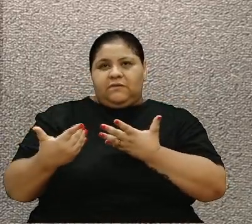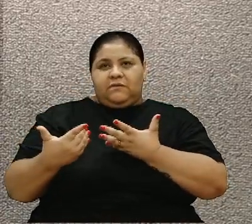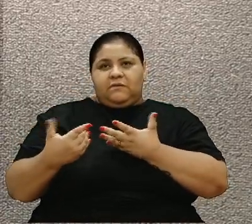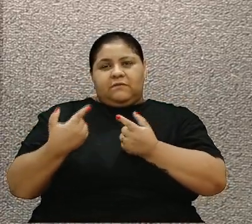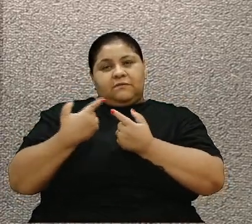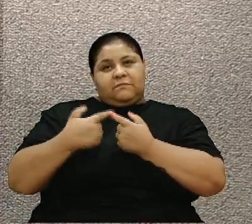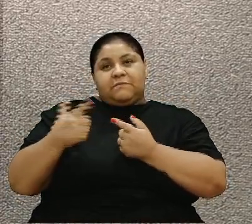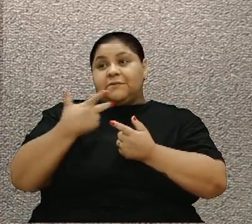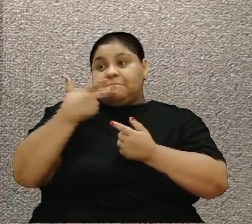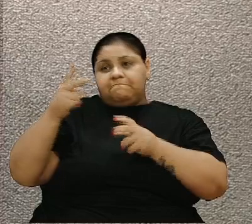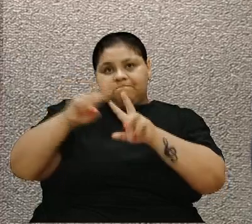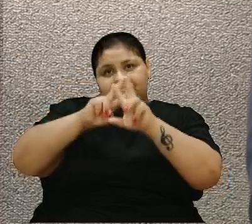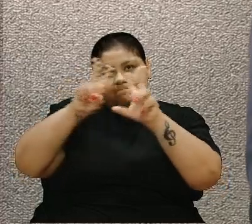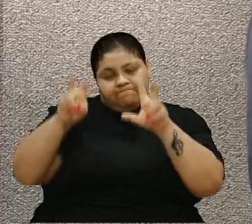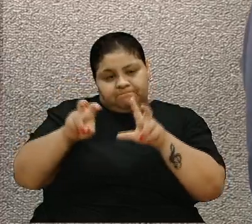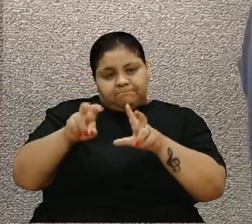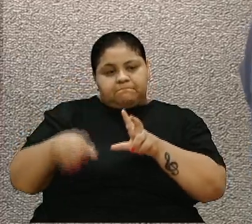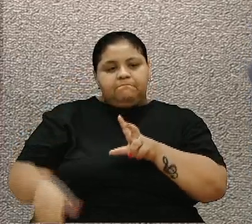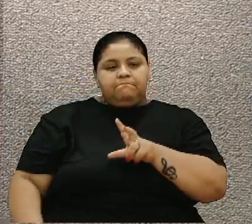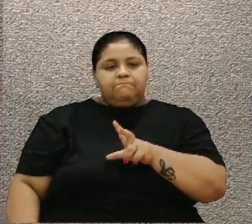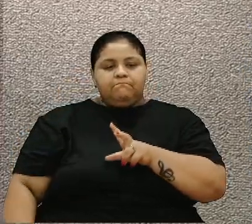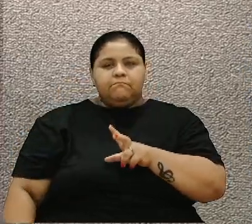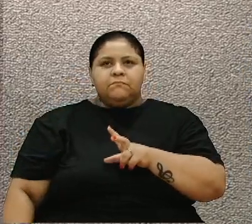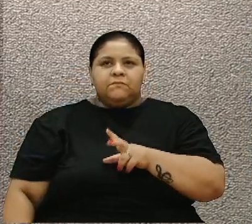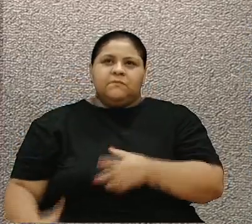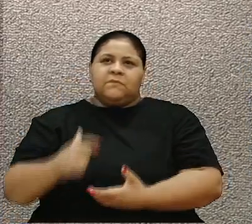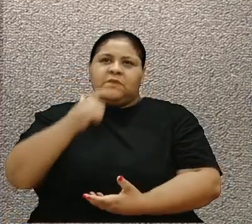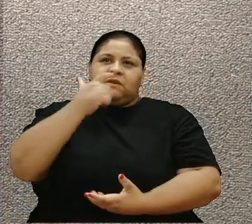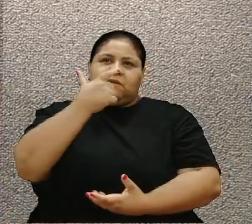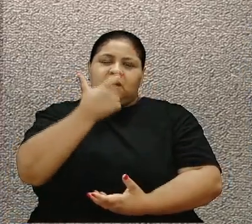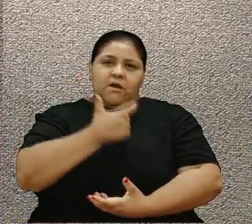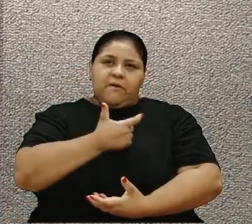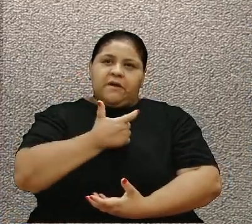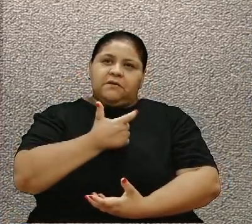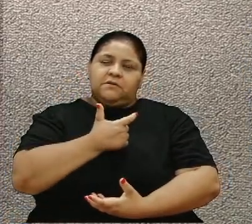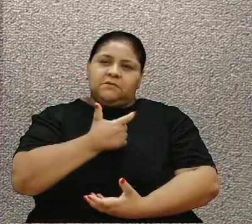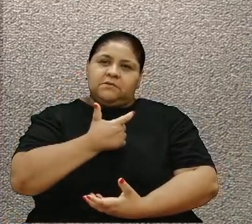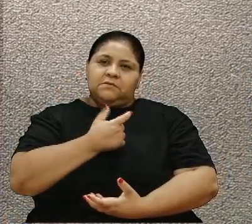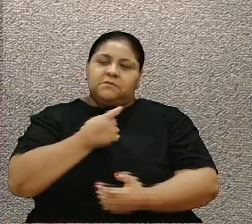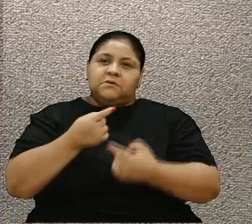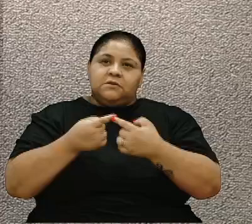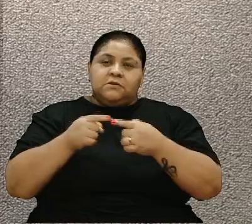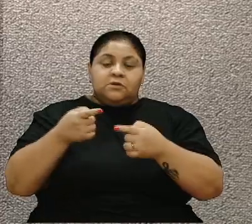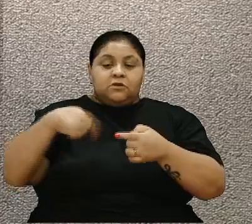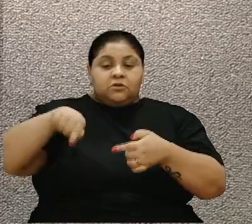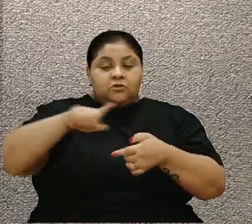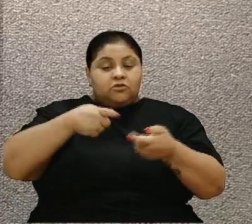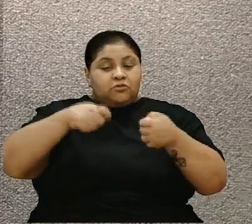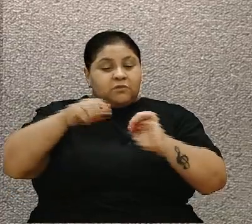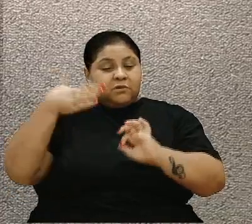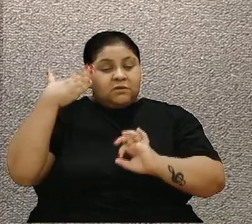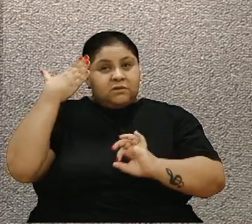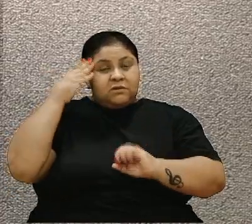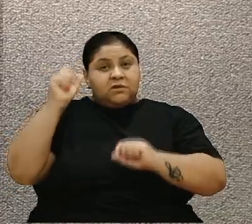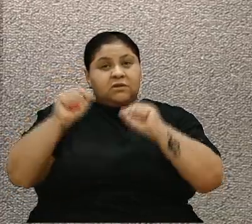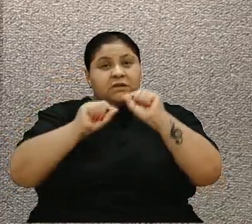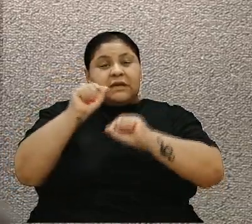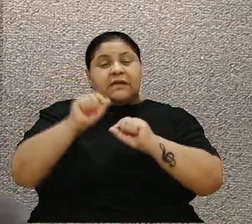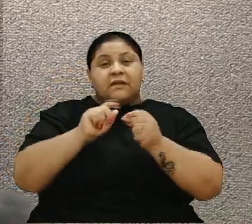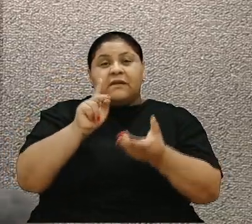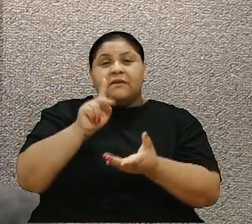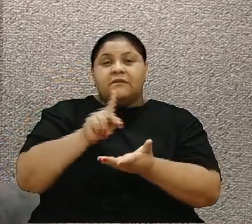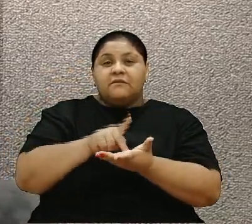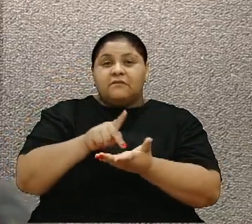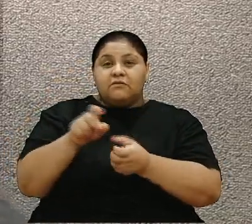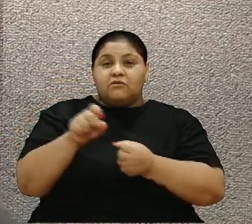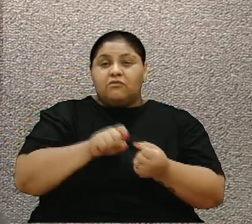trazido um tema aqui que eu acho não, teoria do achômetro é brabo. Mas nós precisamos saber quem verdadeiramente